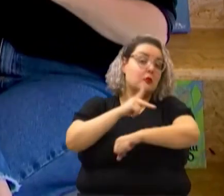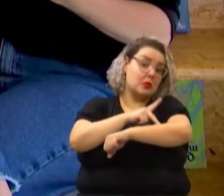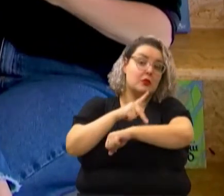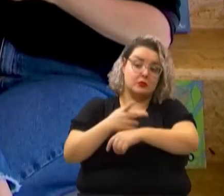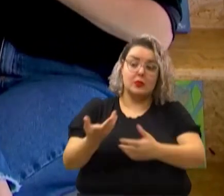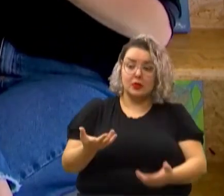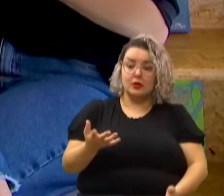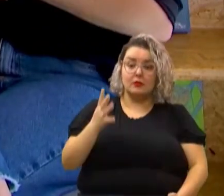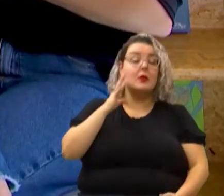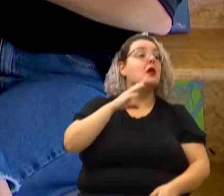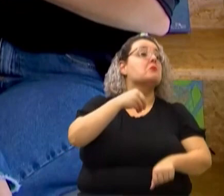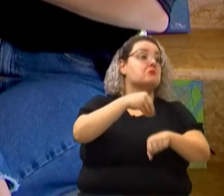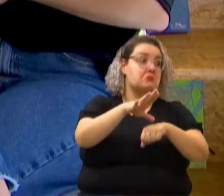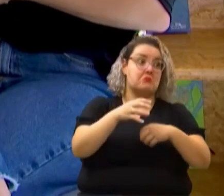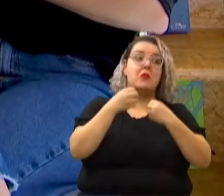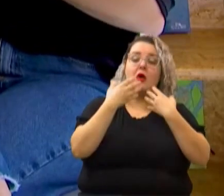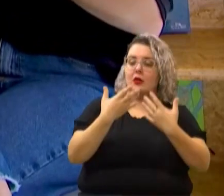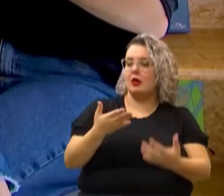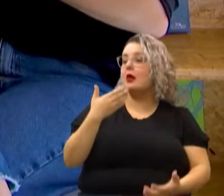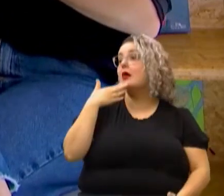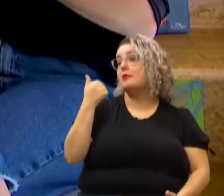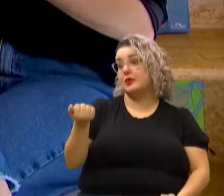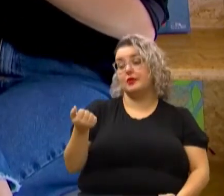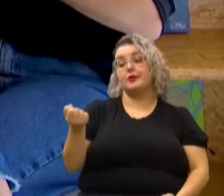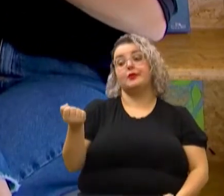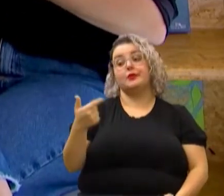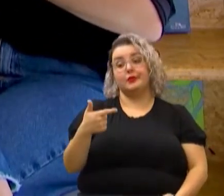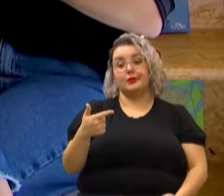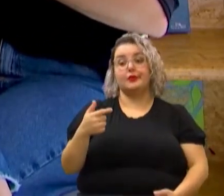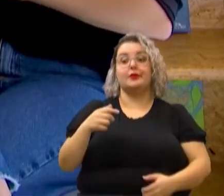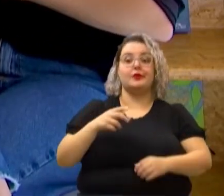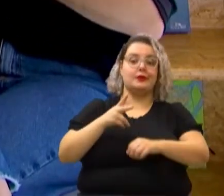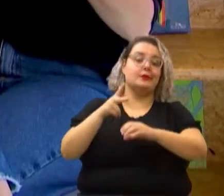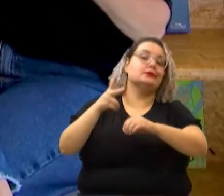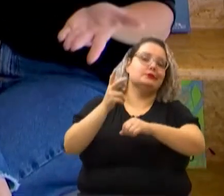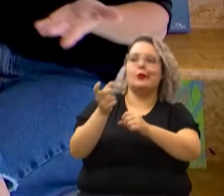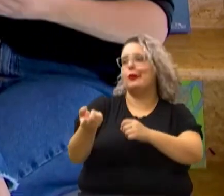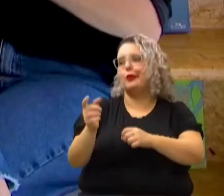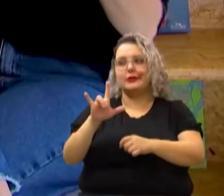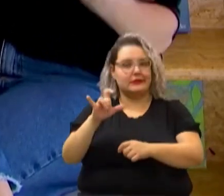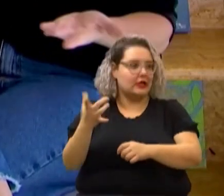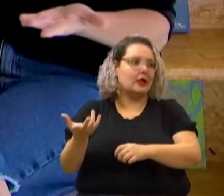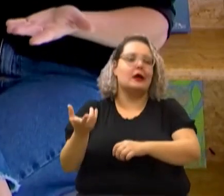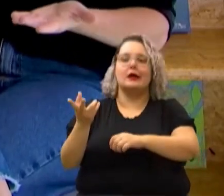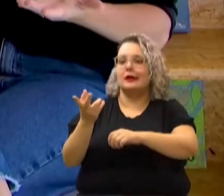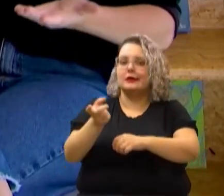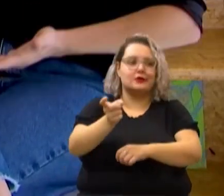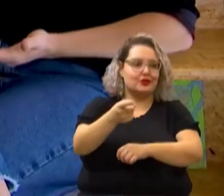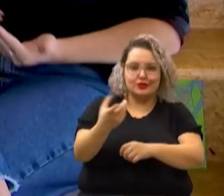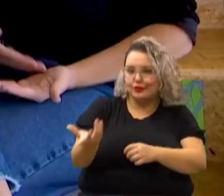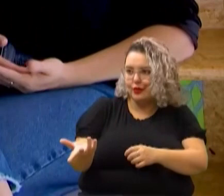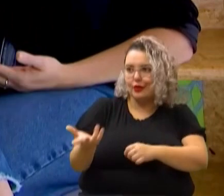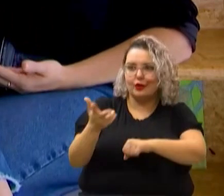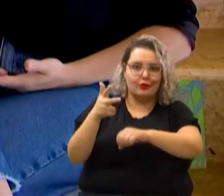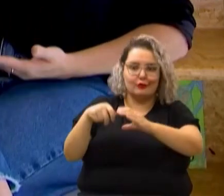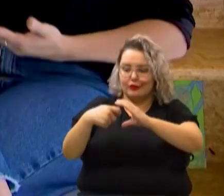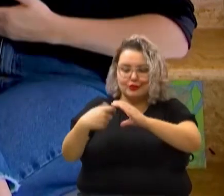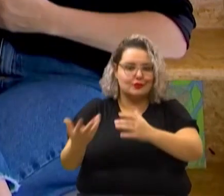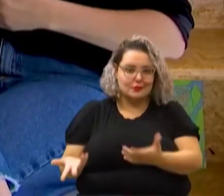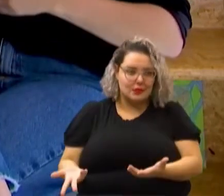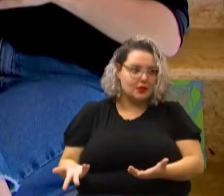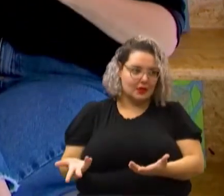um jogo pedagógico muito melhor é muito melhor do que eu estar olhando aqueles vídeos no Instagram o ti é